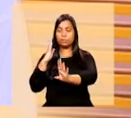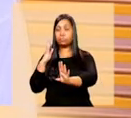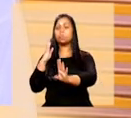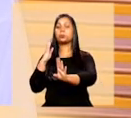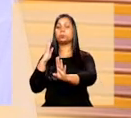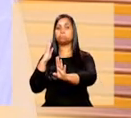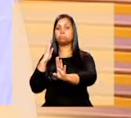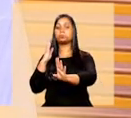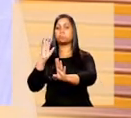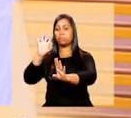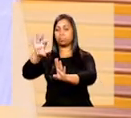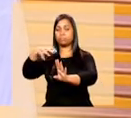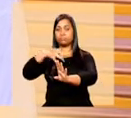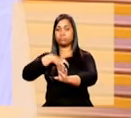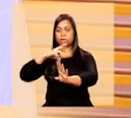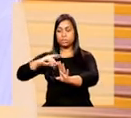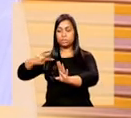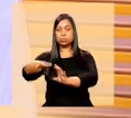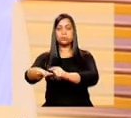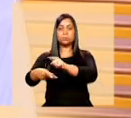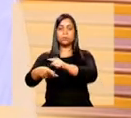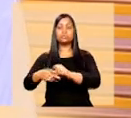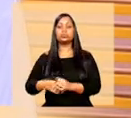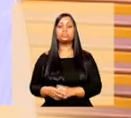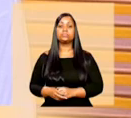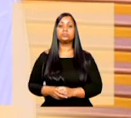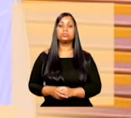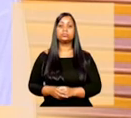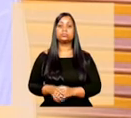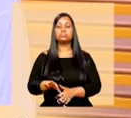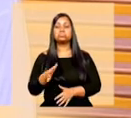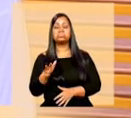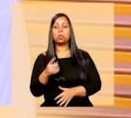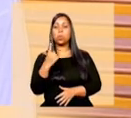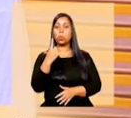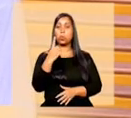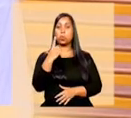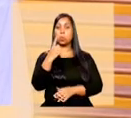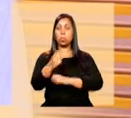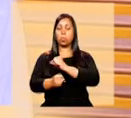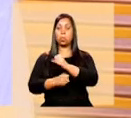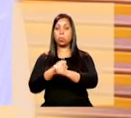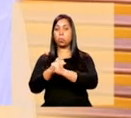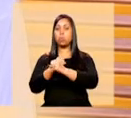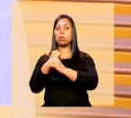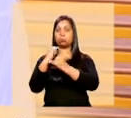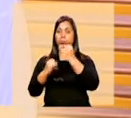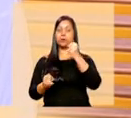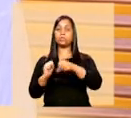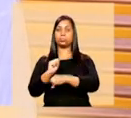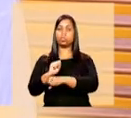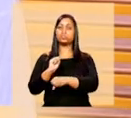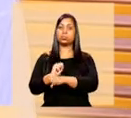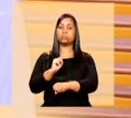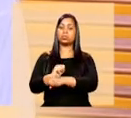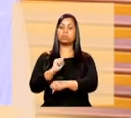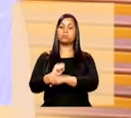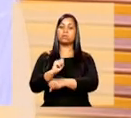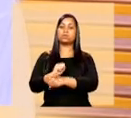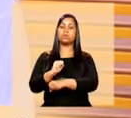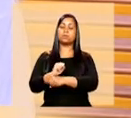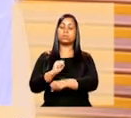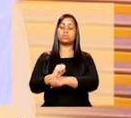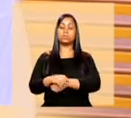fila de transplante. E eu entrei na fila de transplante, que durou 1 ano e meio. 1 ano e meio esperando. Esperando um